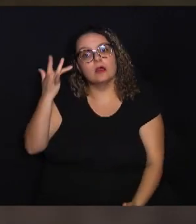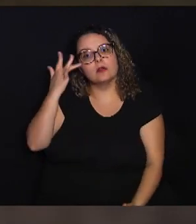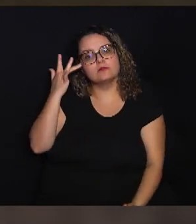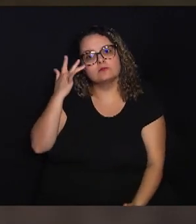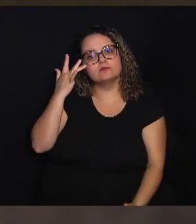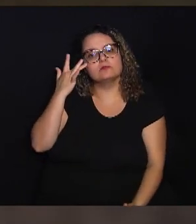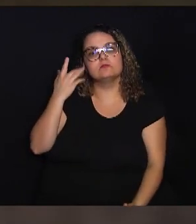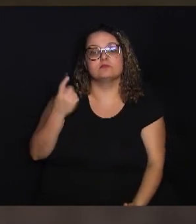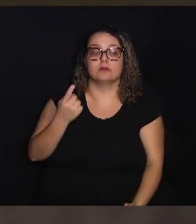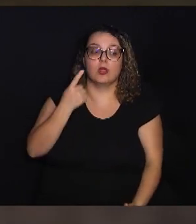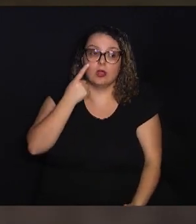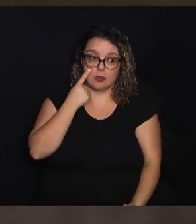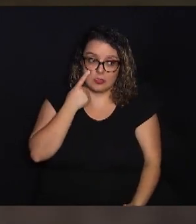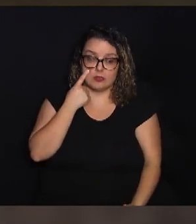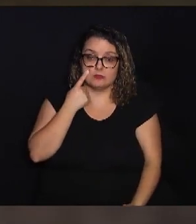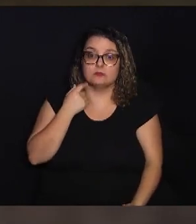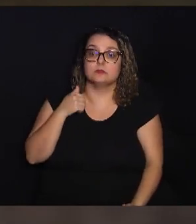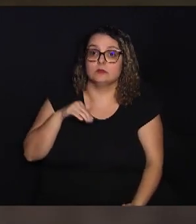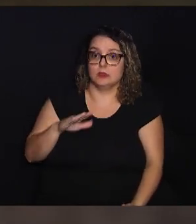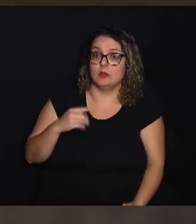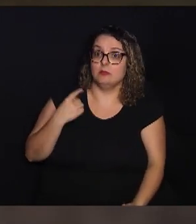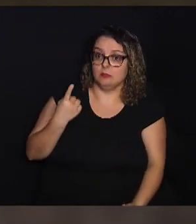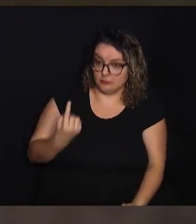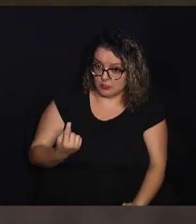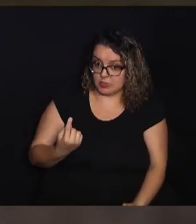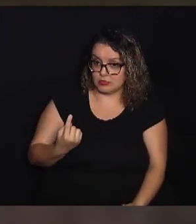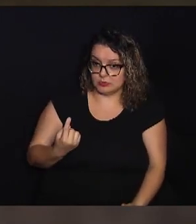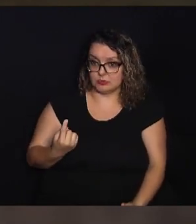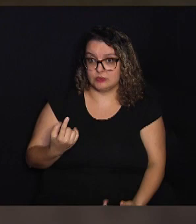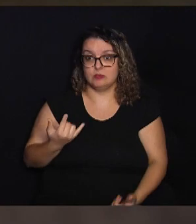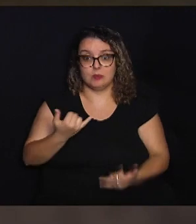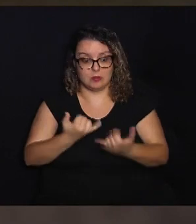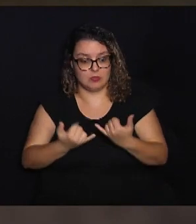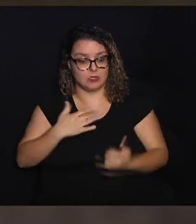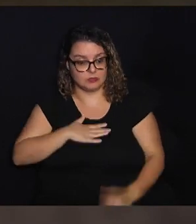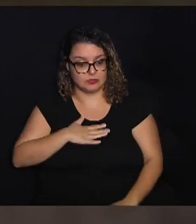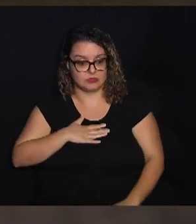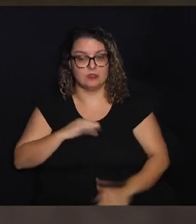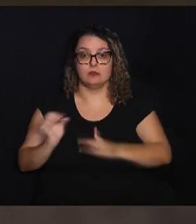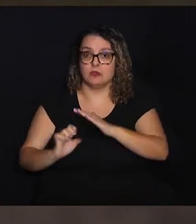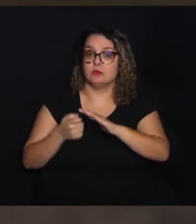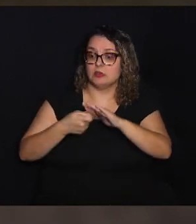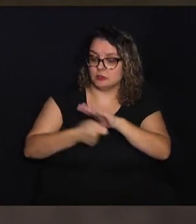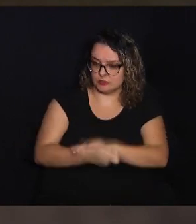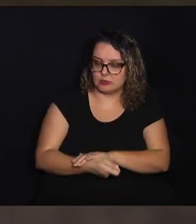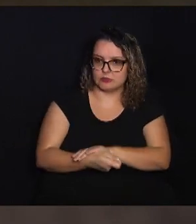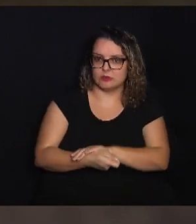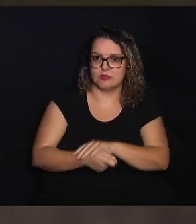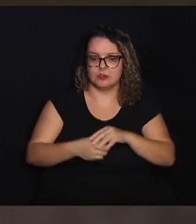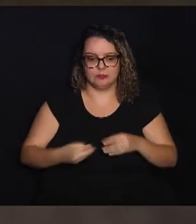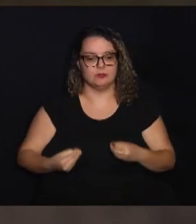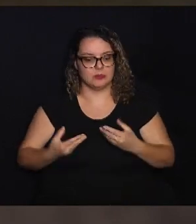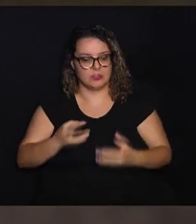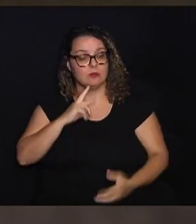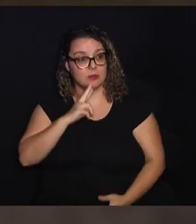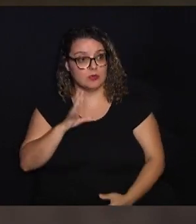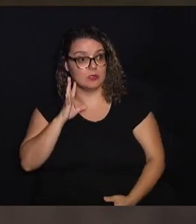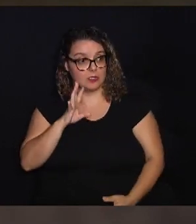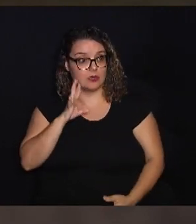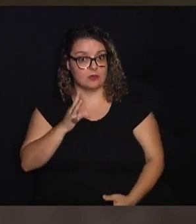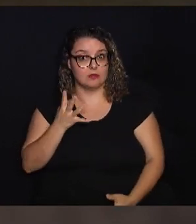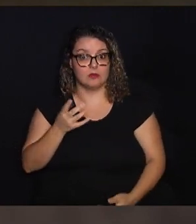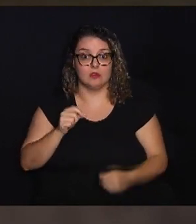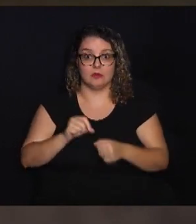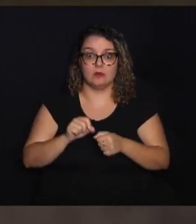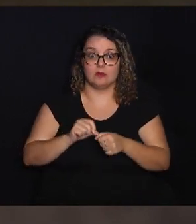olha, é mais uma parte do meu negócio que eu invisto e ele me dá um retorno interessante quando eu faço essas turmas